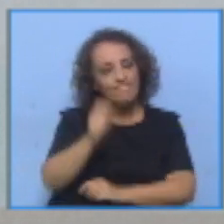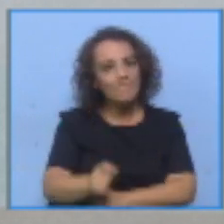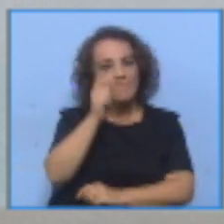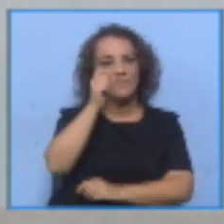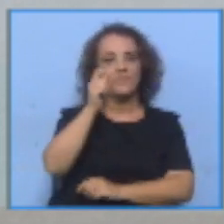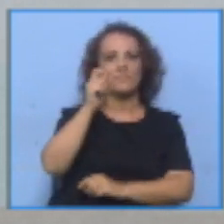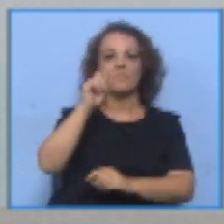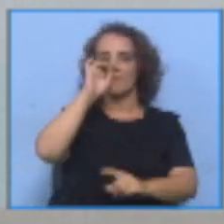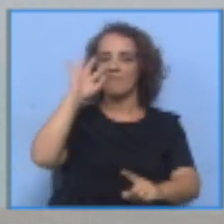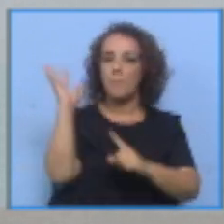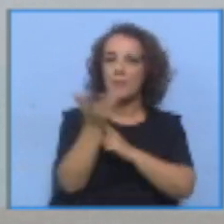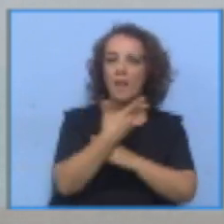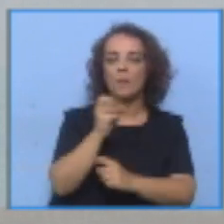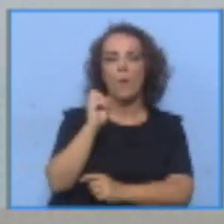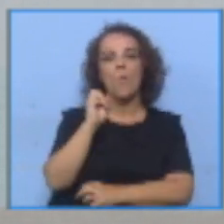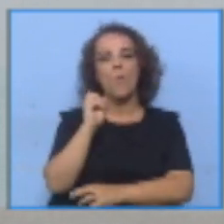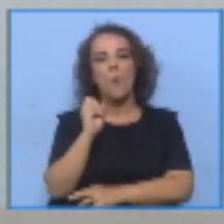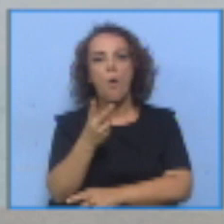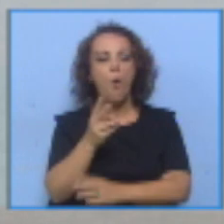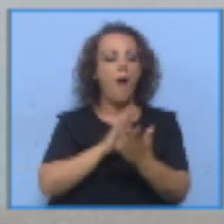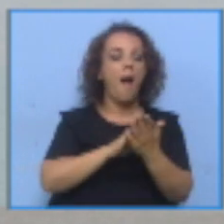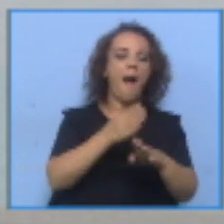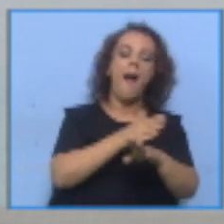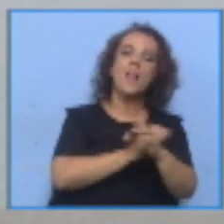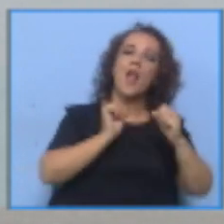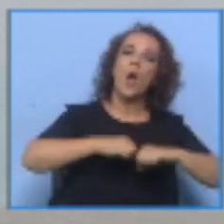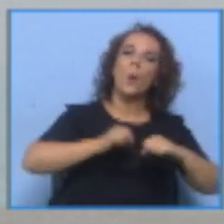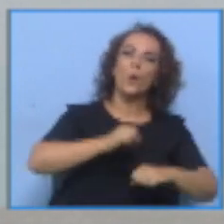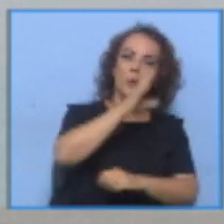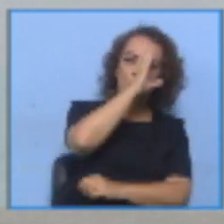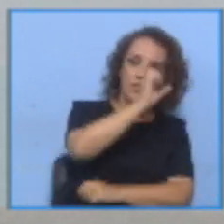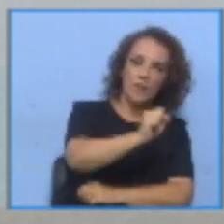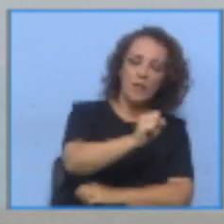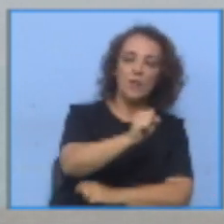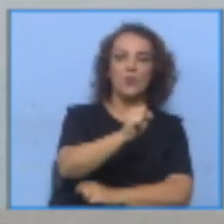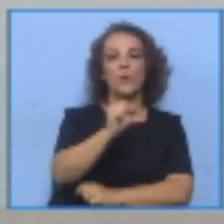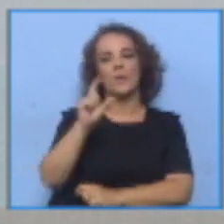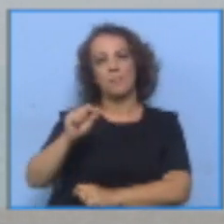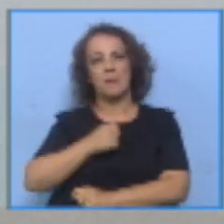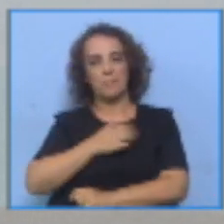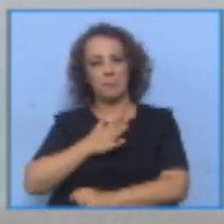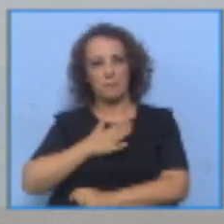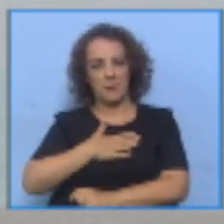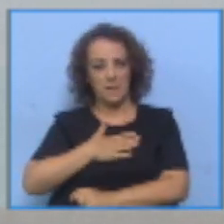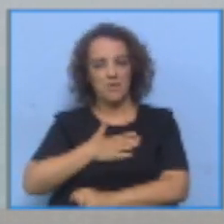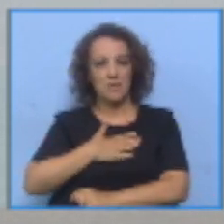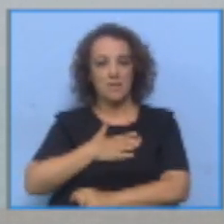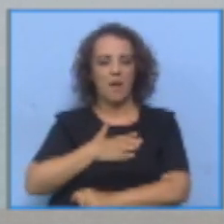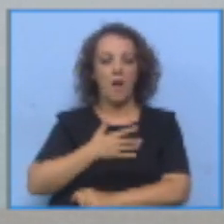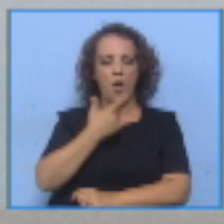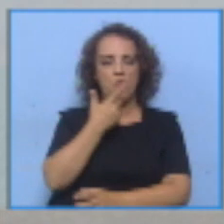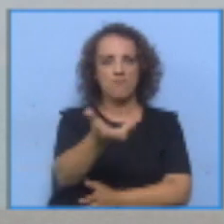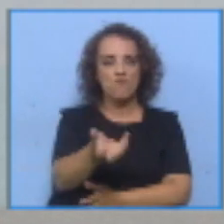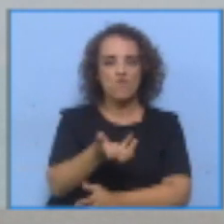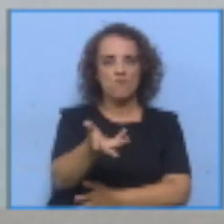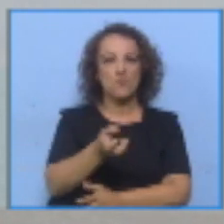ambiente ou aquelas que estavam estabelecidas nos acordos que havia entre o governo e e as empresas que exploraram esses